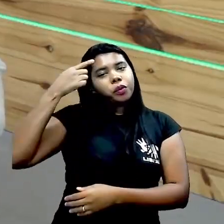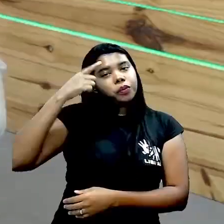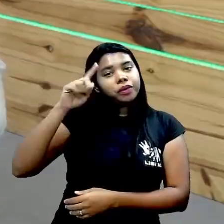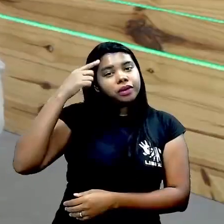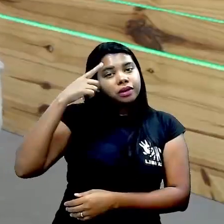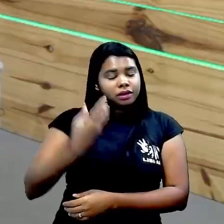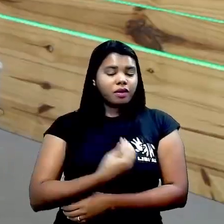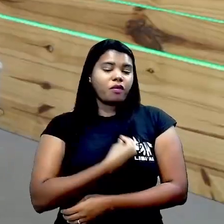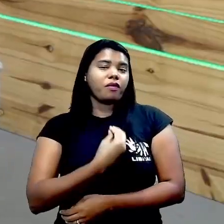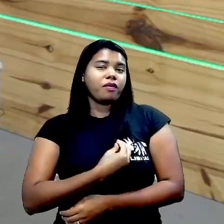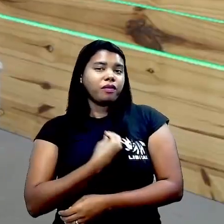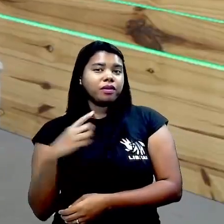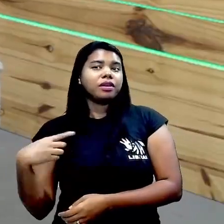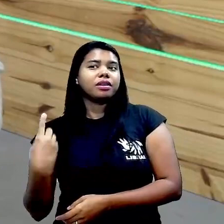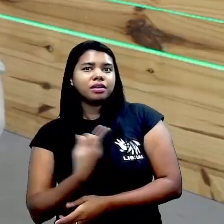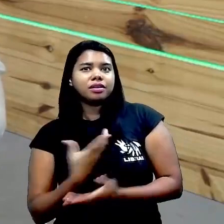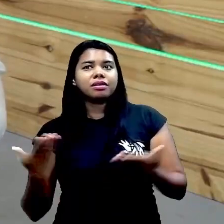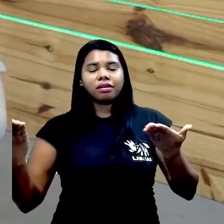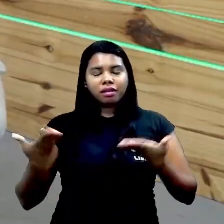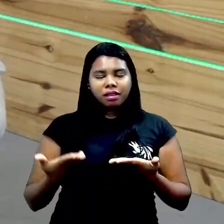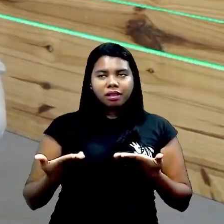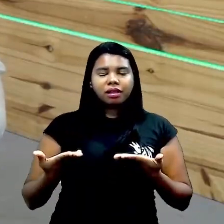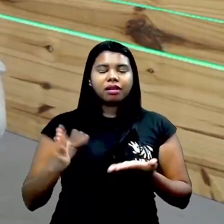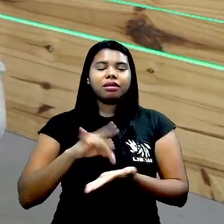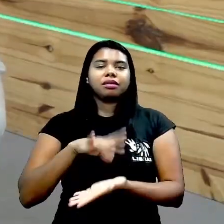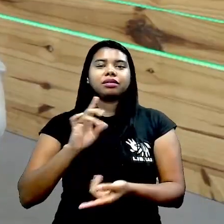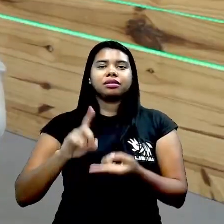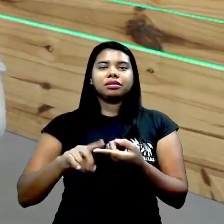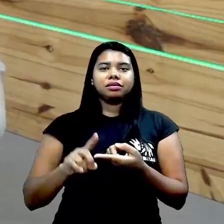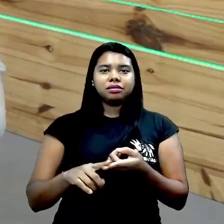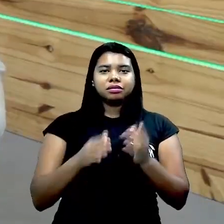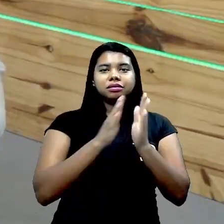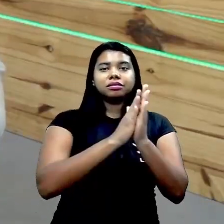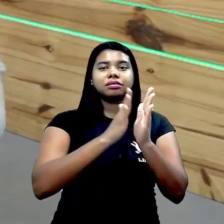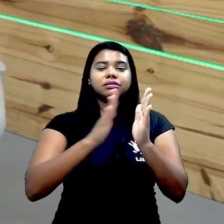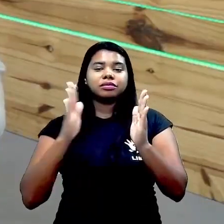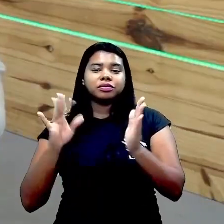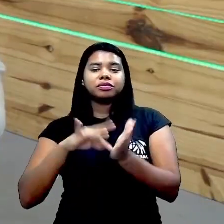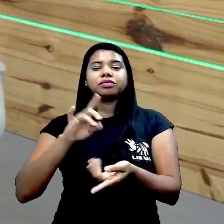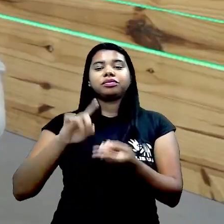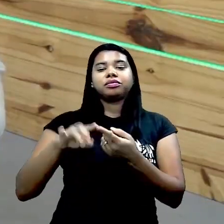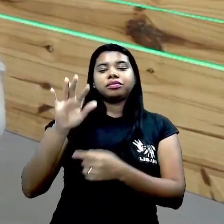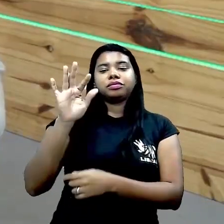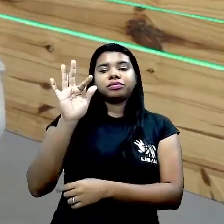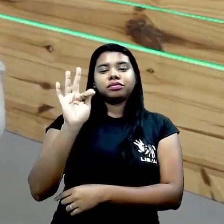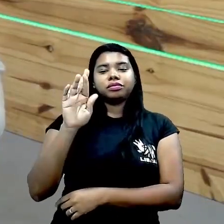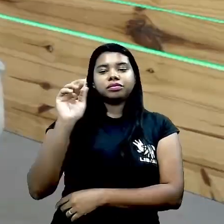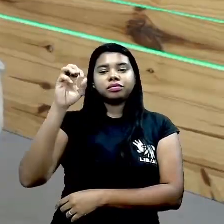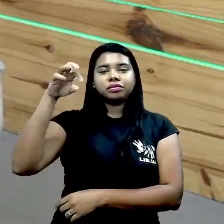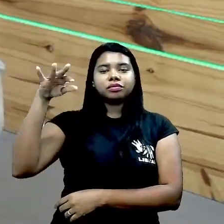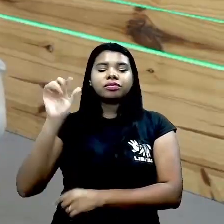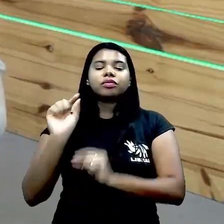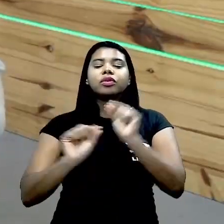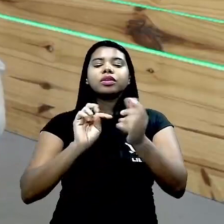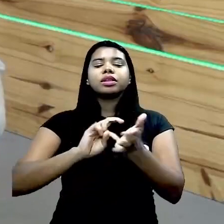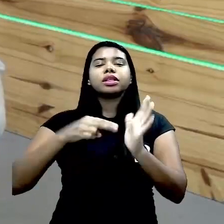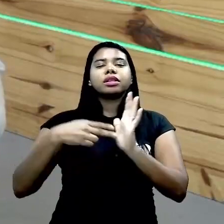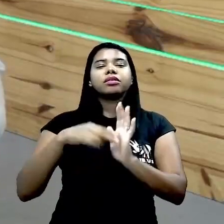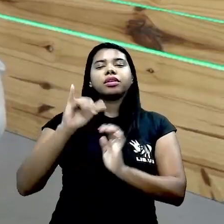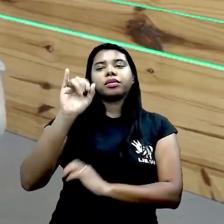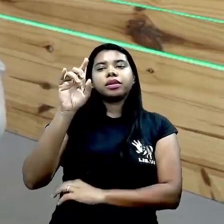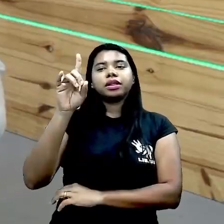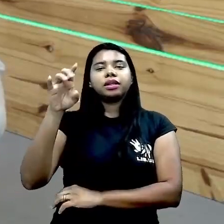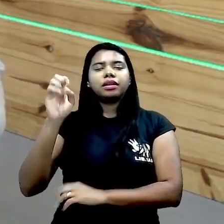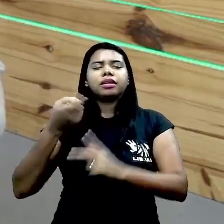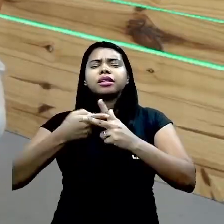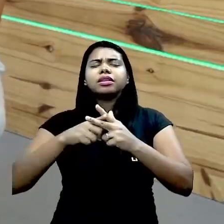até da convivência da gente, né? Dessa Sim, confusão entre biblioteca, framework, do que é o IDE, se é uma ferramenta, o que